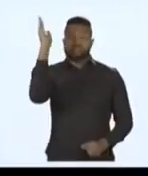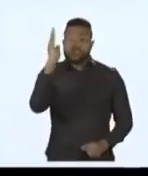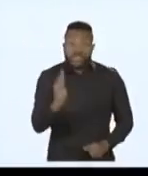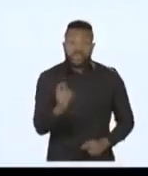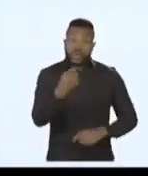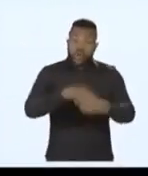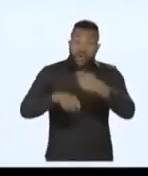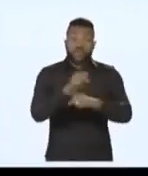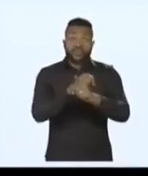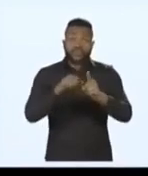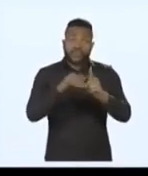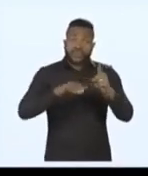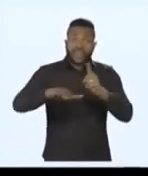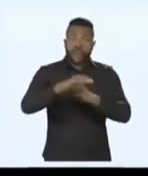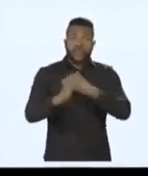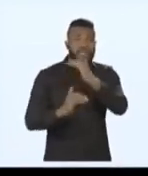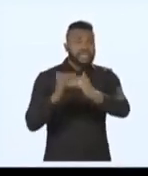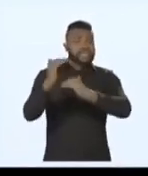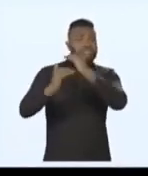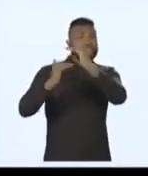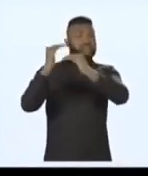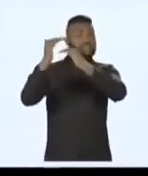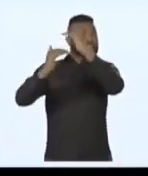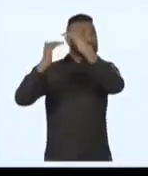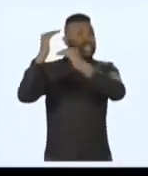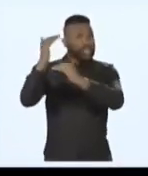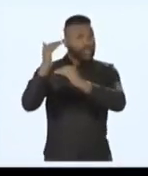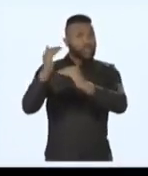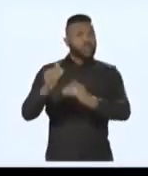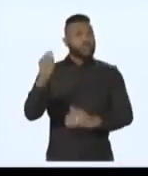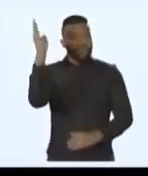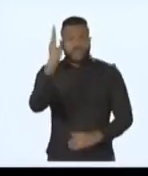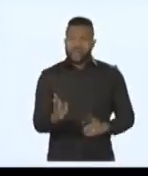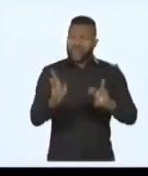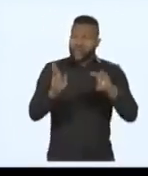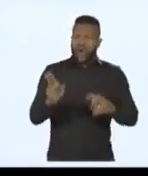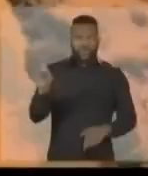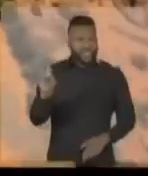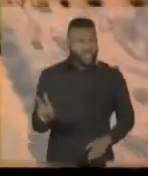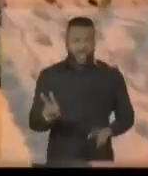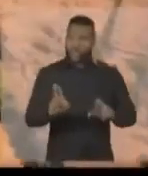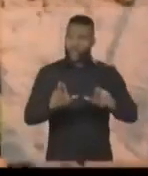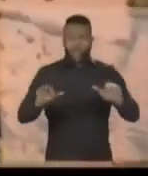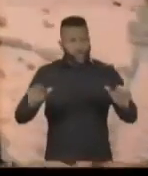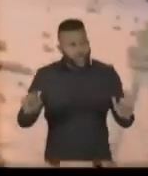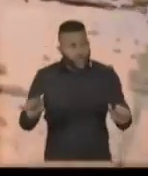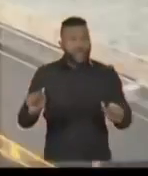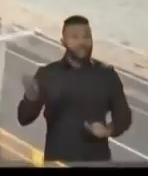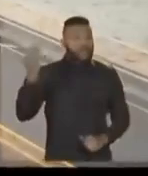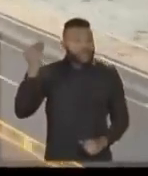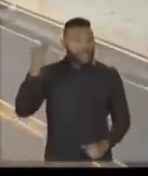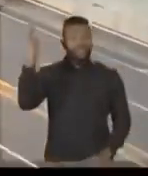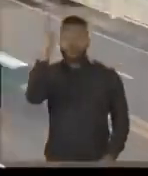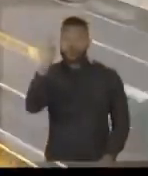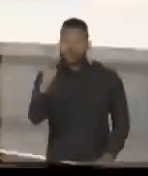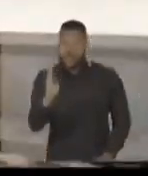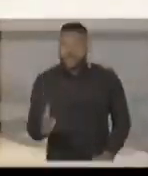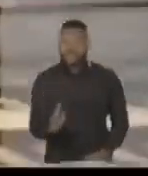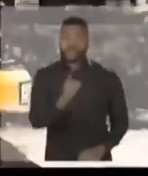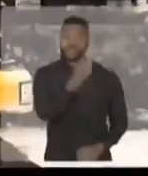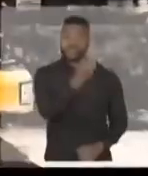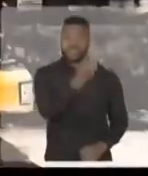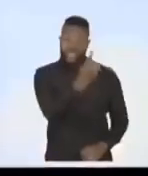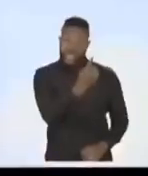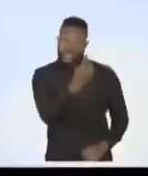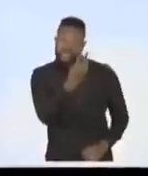maior crescimento econômico e social, e o Brasil nunca passou perto dessa Venezuela da campanha deles. Nesse período, o Brasil saltou